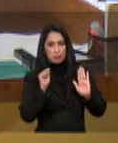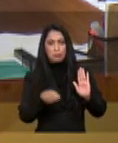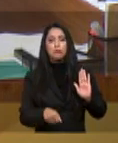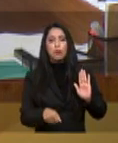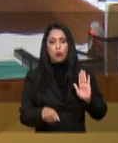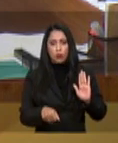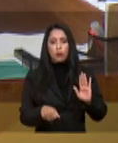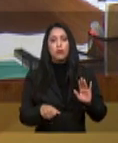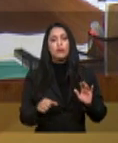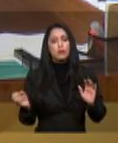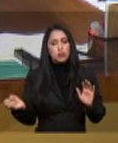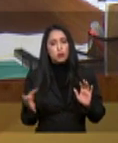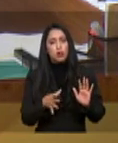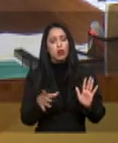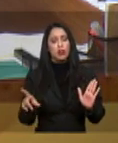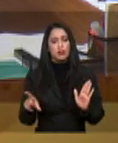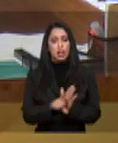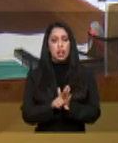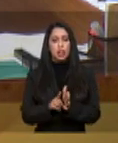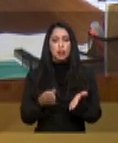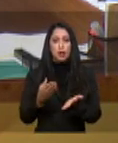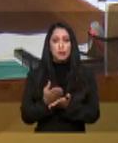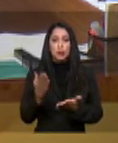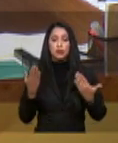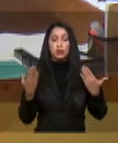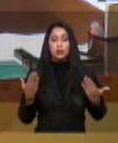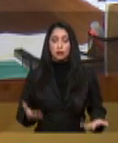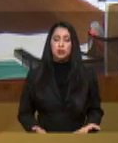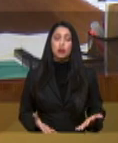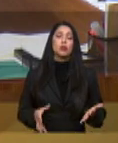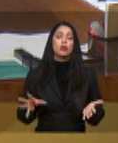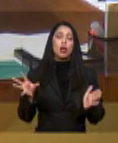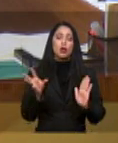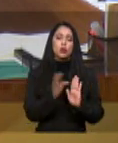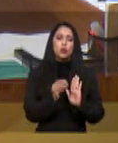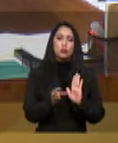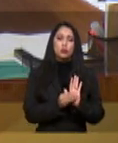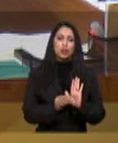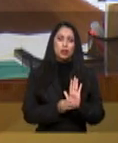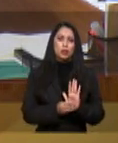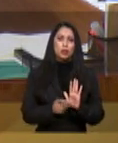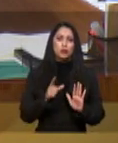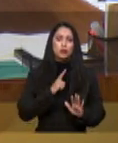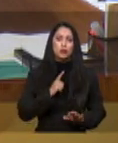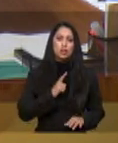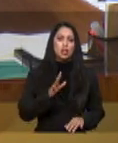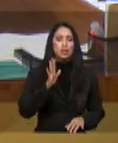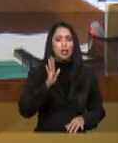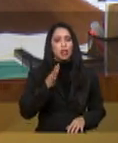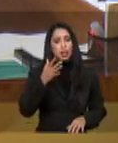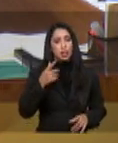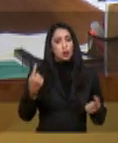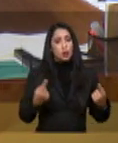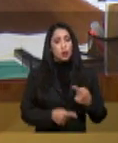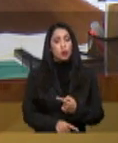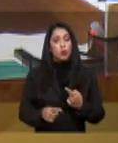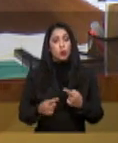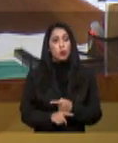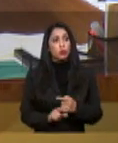conteúdo de uma nova lei. Mas uma absorção de conteúdo que já pressupõe um juízo afirmativo quanto à conveniência